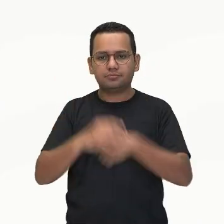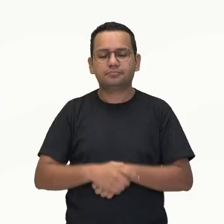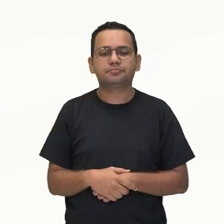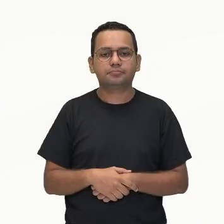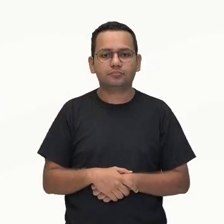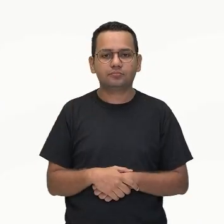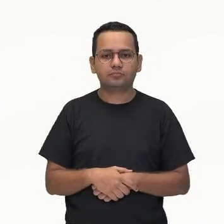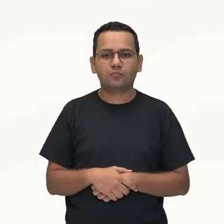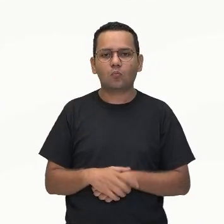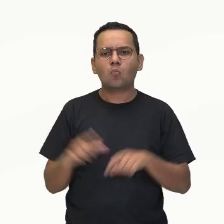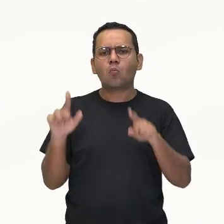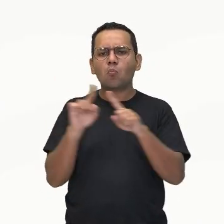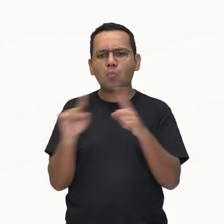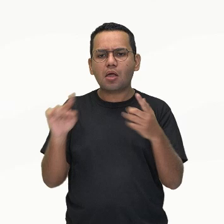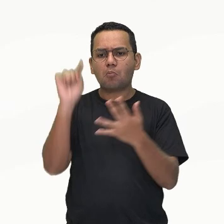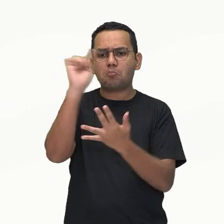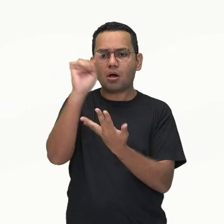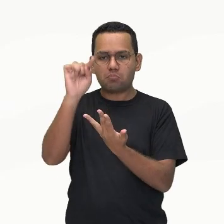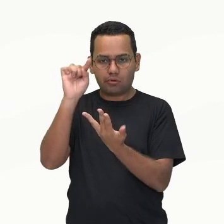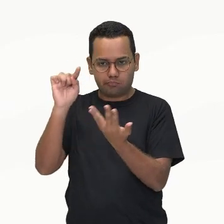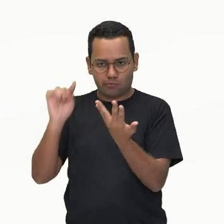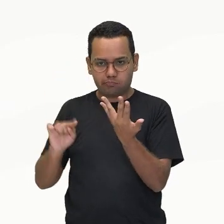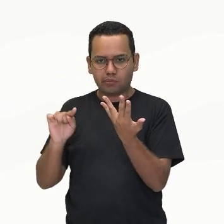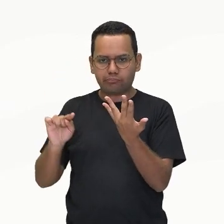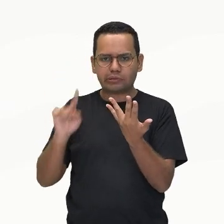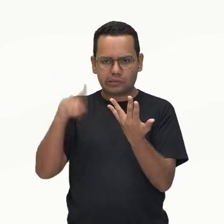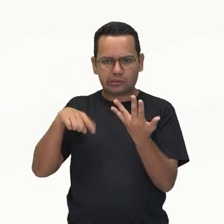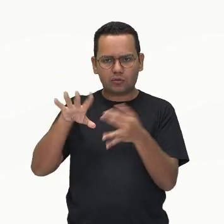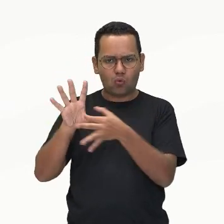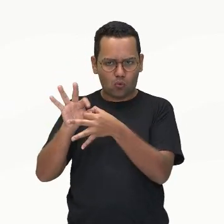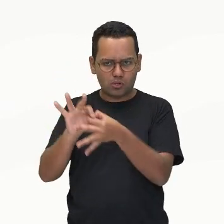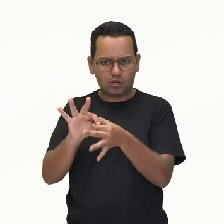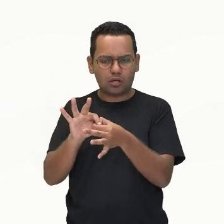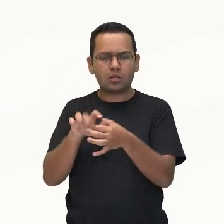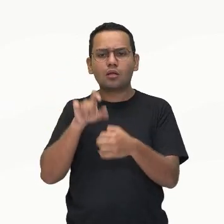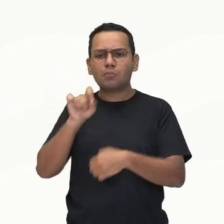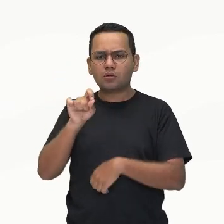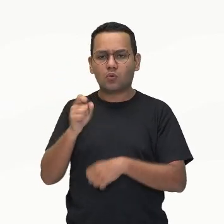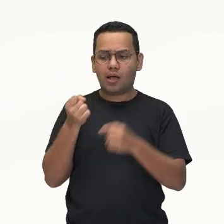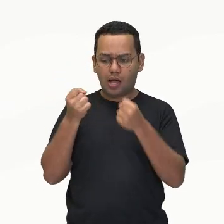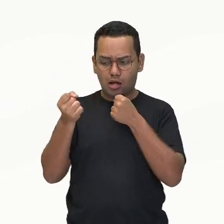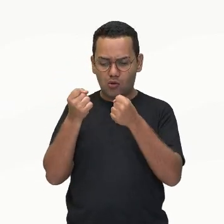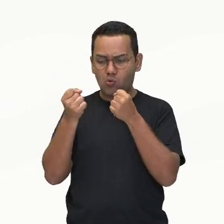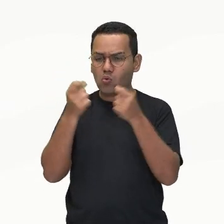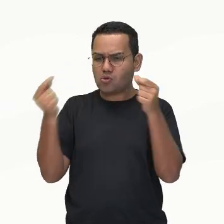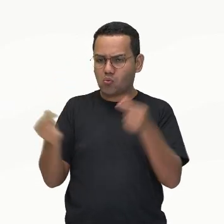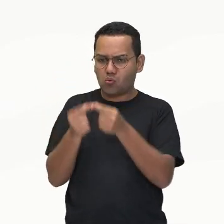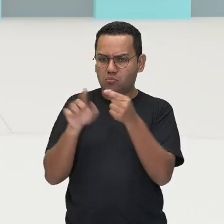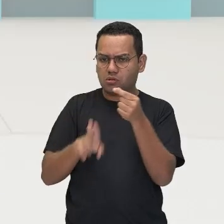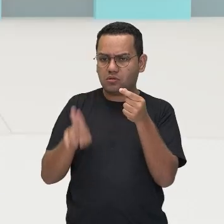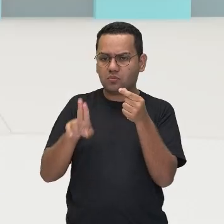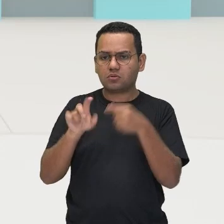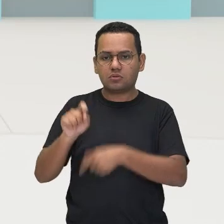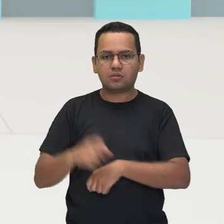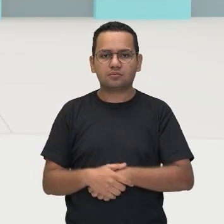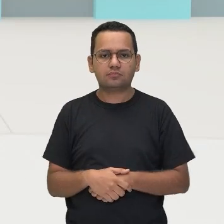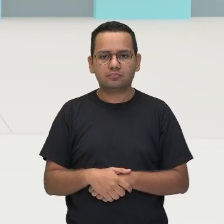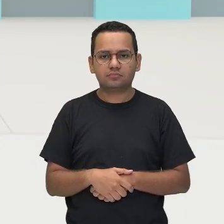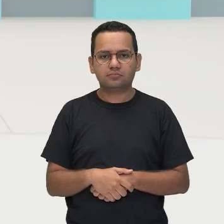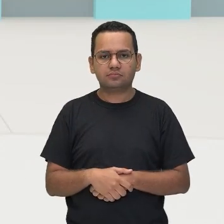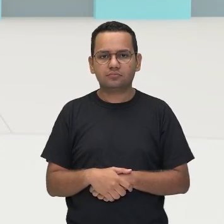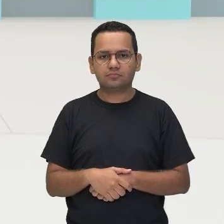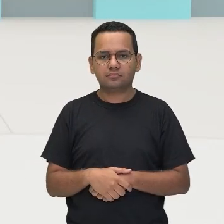Então dentro dessas civilizações a gente pode ver a luta sendo caracterizada sendo utilizada com o objetivo